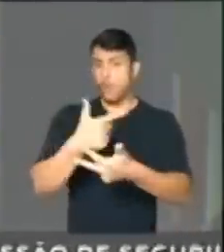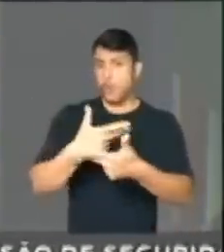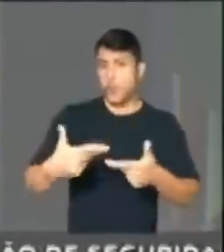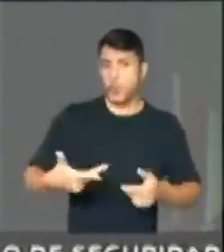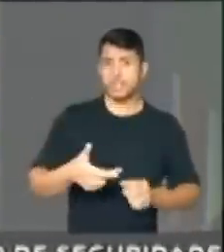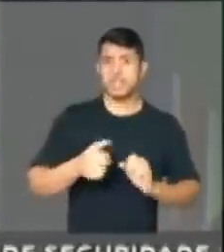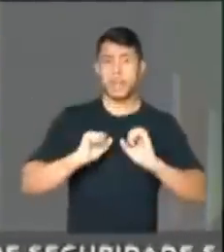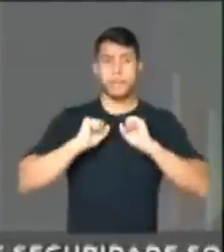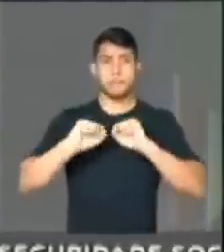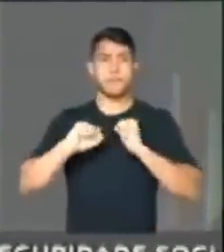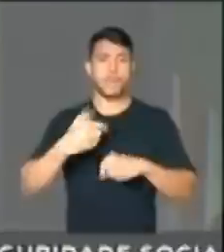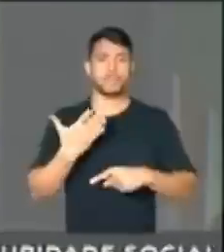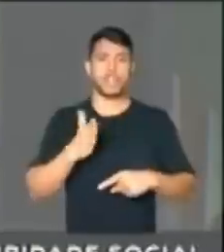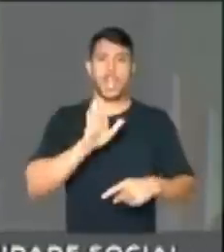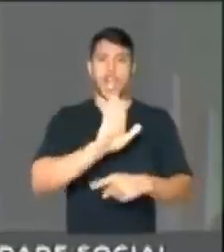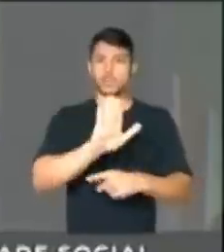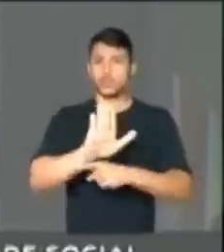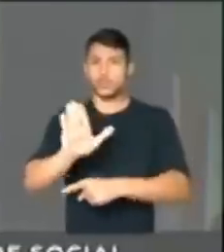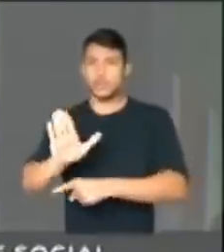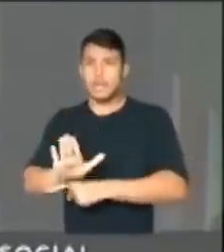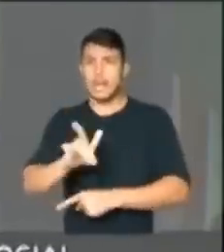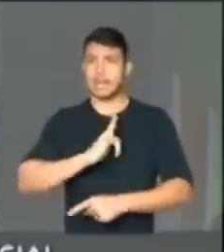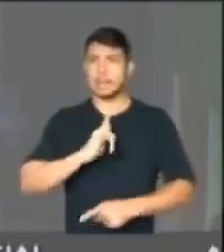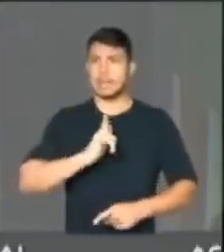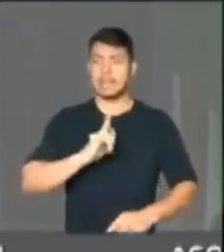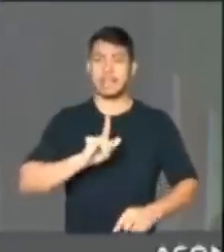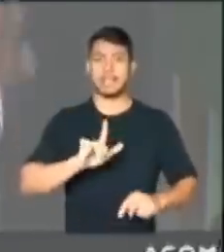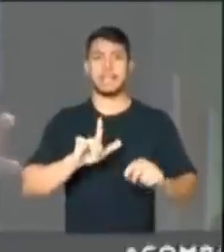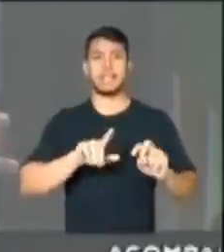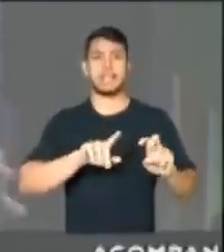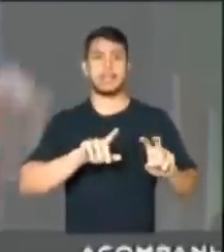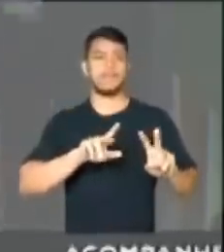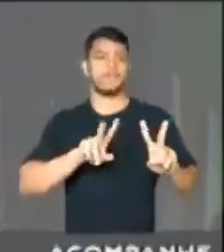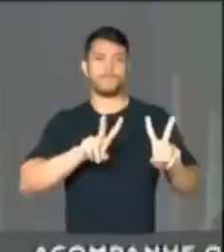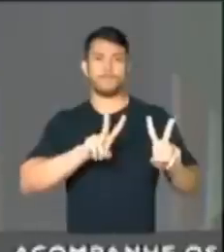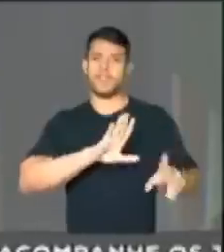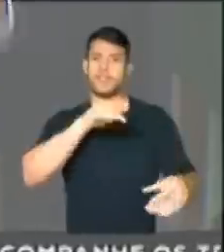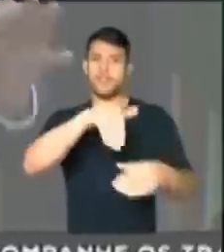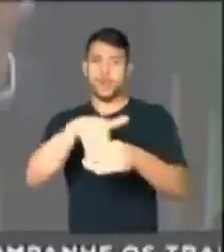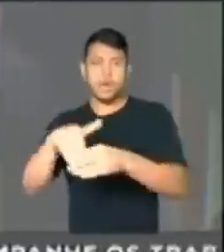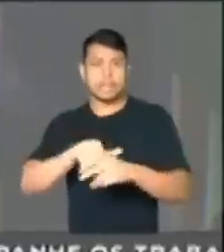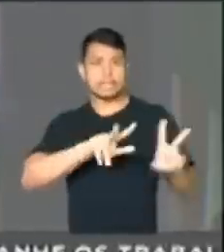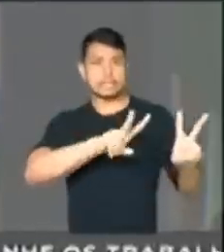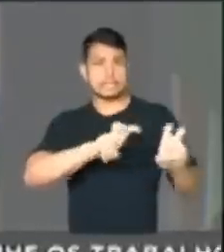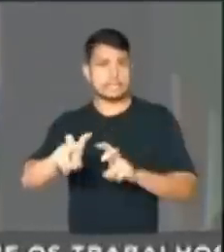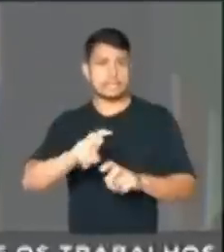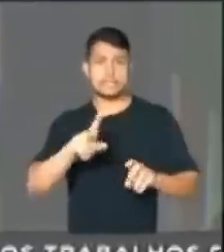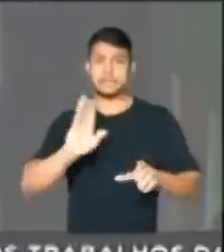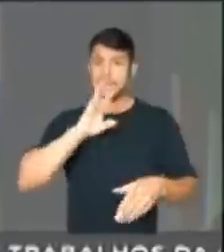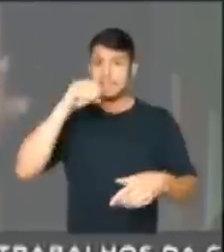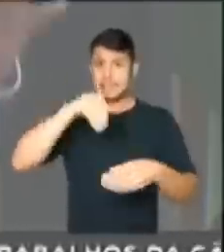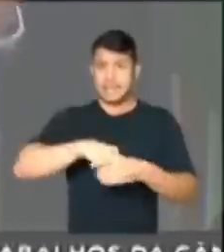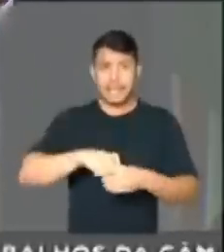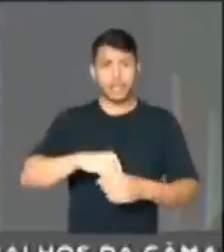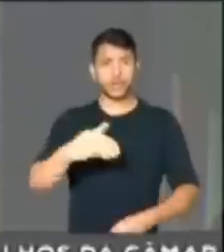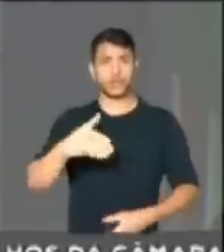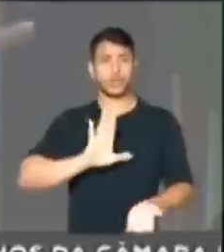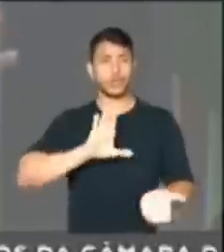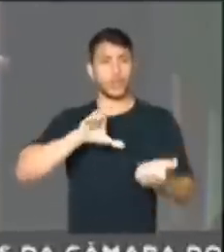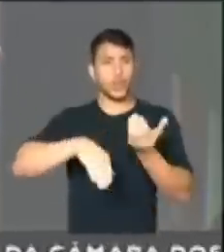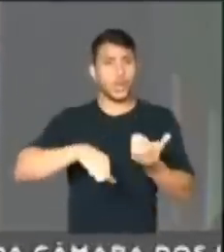matérias que encontram-se sob análise do Poder Legislativo. Está escrito no